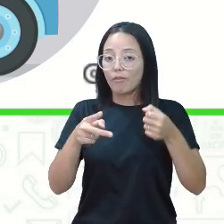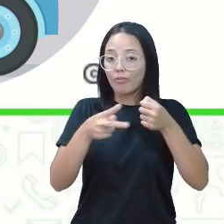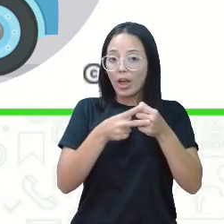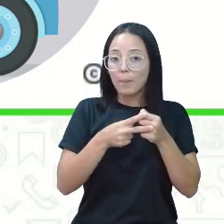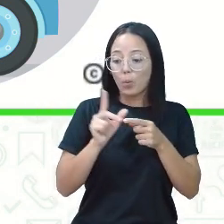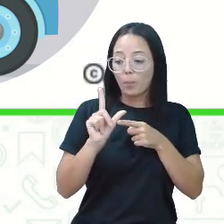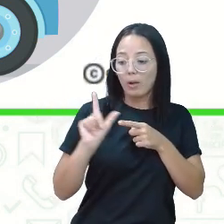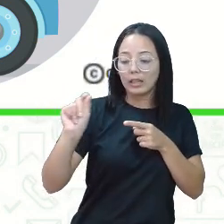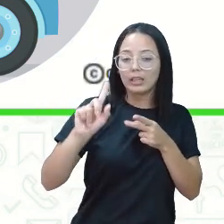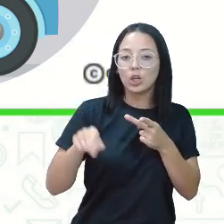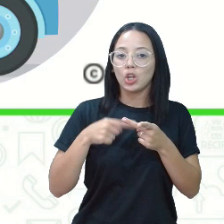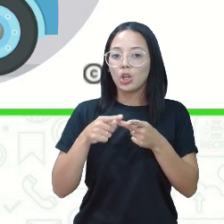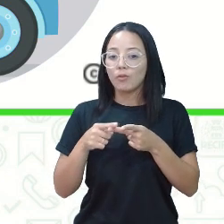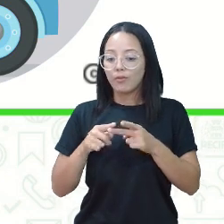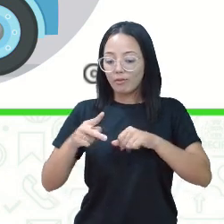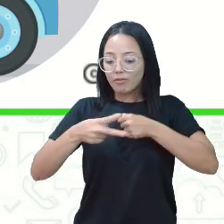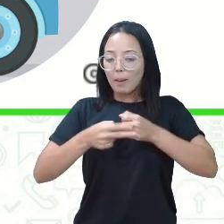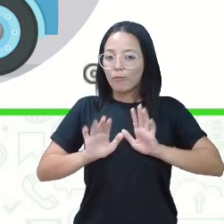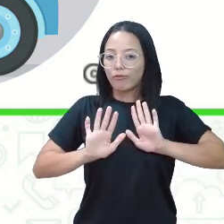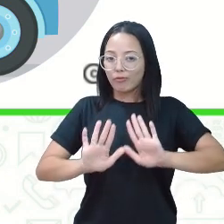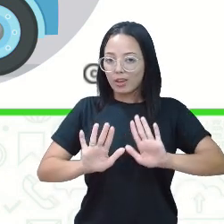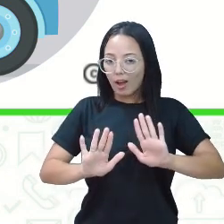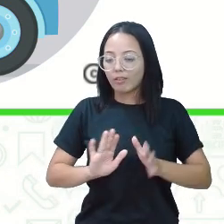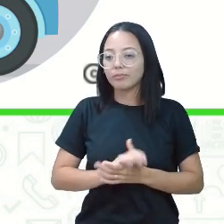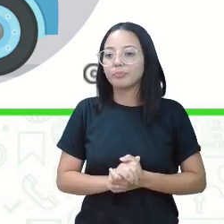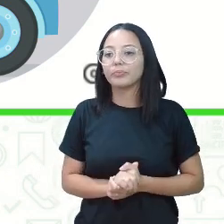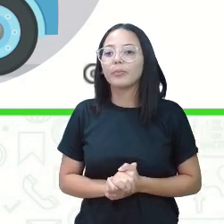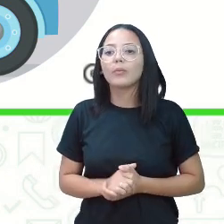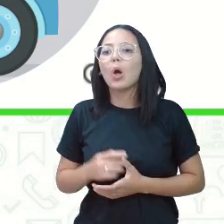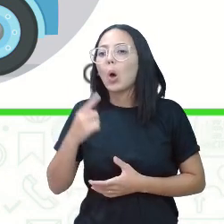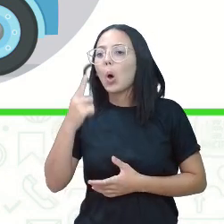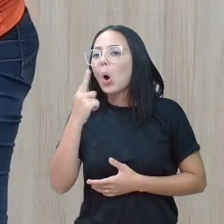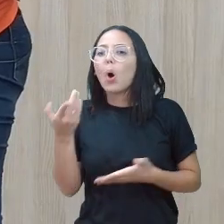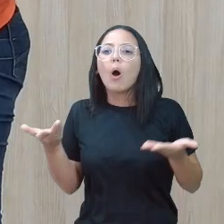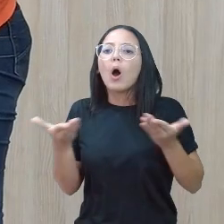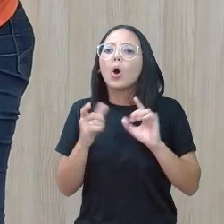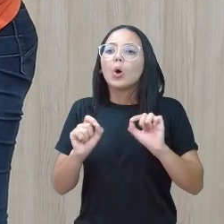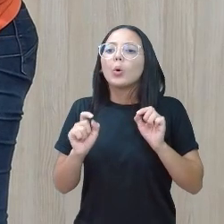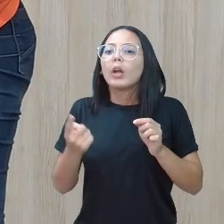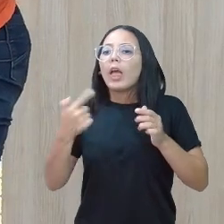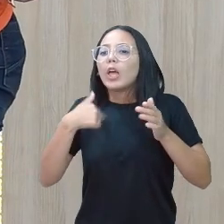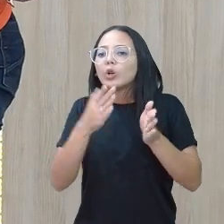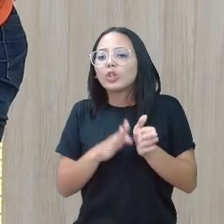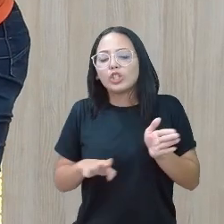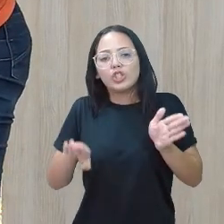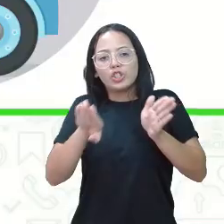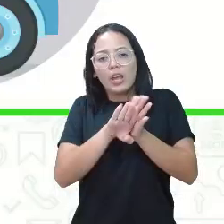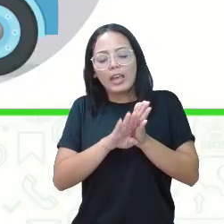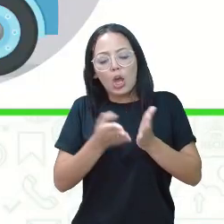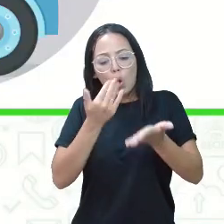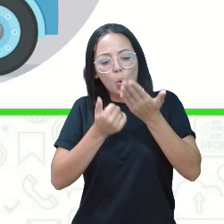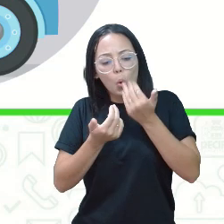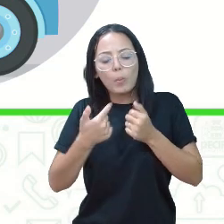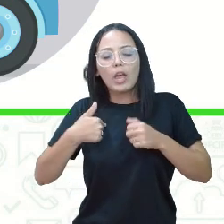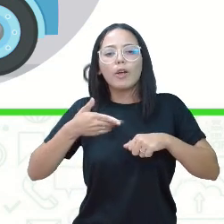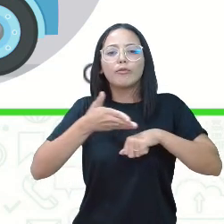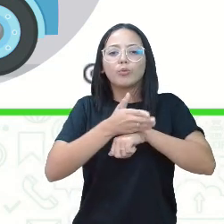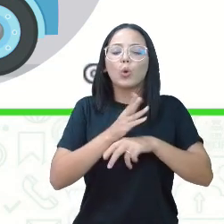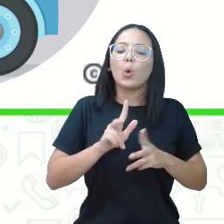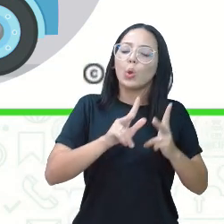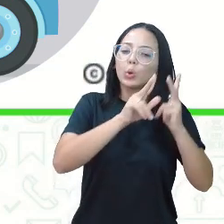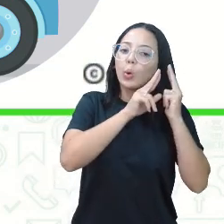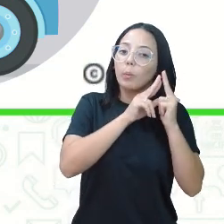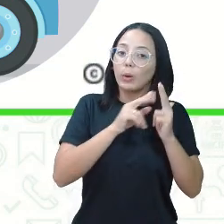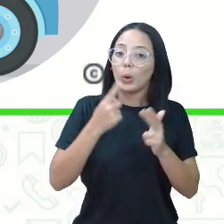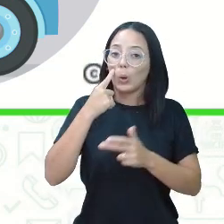verbo ficar, tá certo? Aqui embaixo, vou passar logo isso aqui para baixo. Ó. Cheguei, jantei e fui dormir. Eu